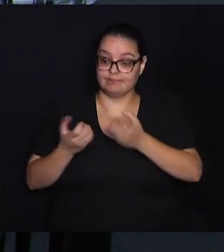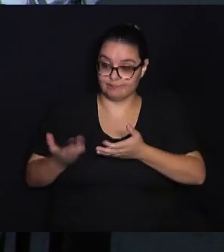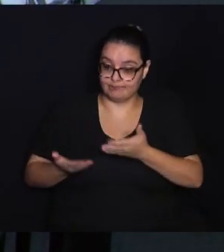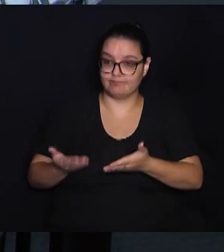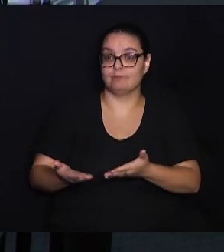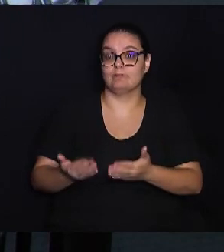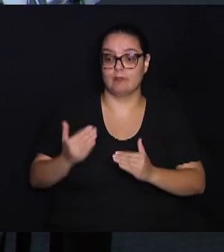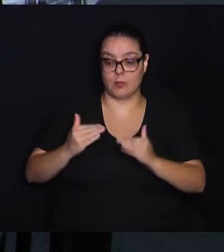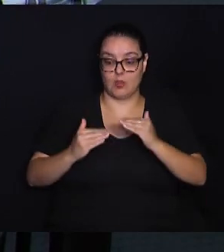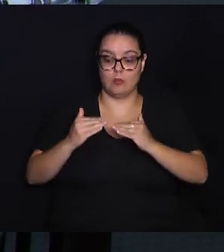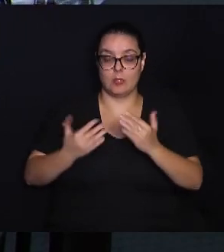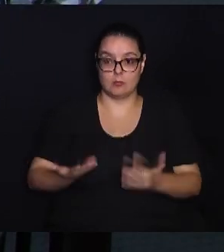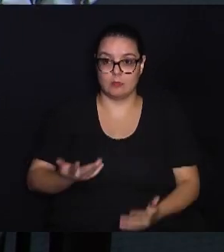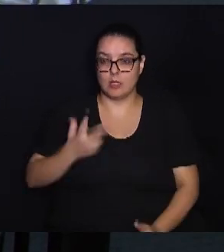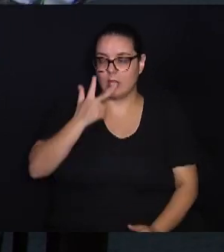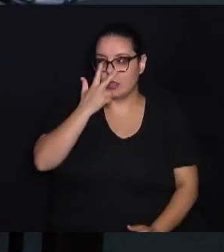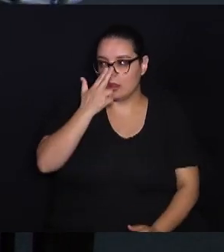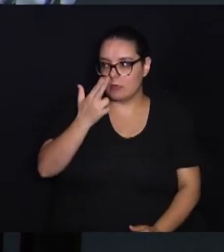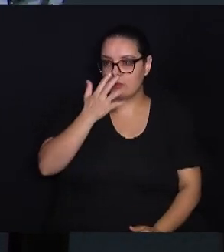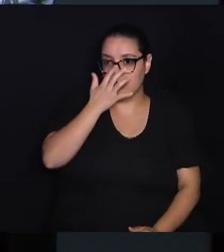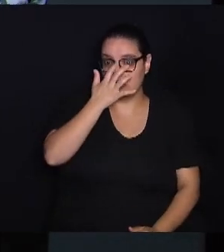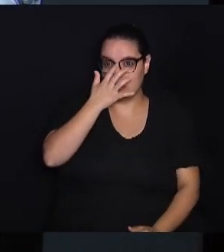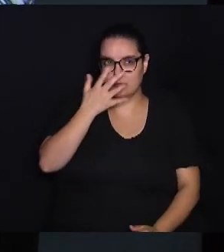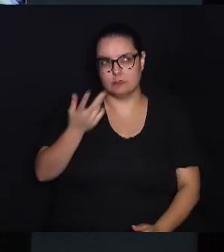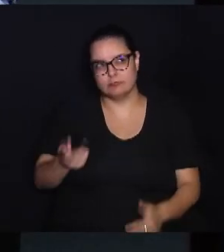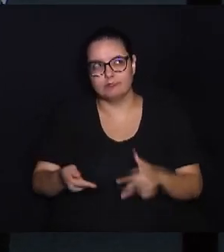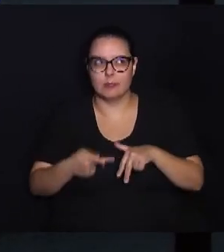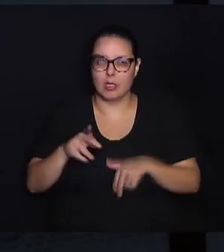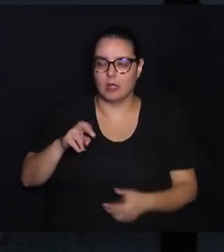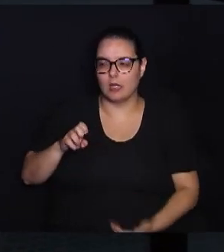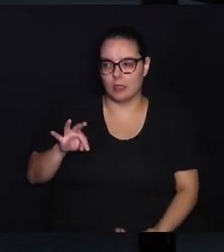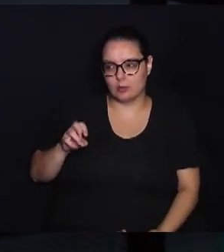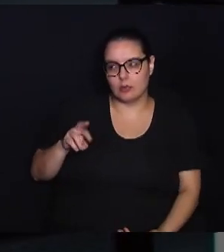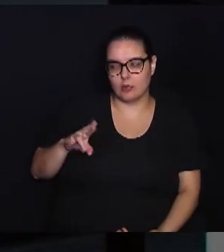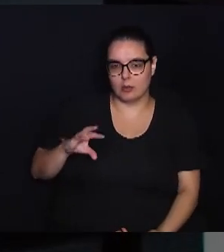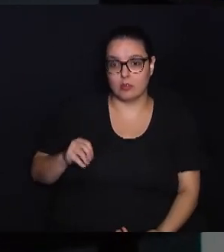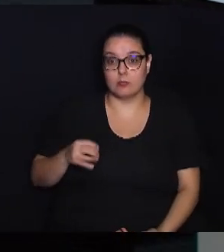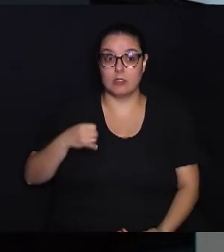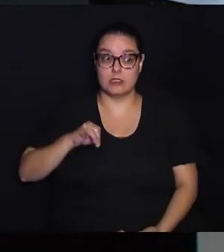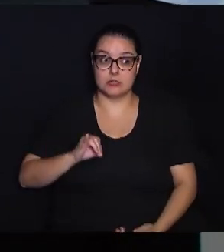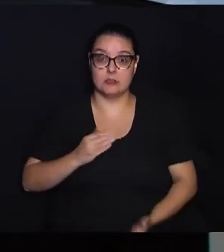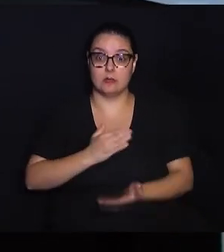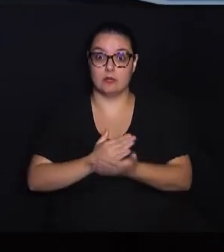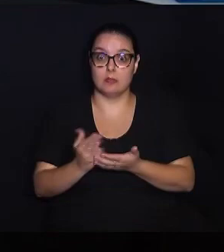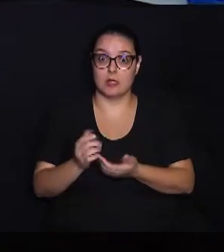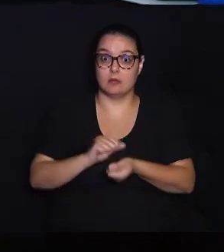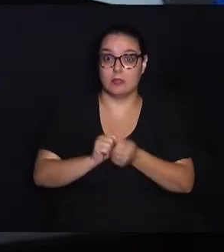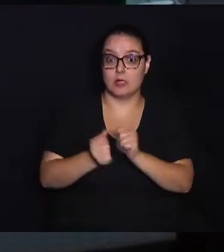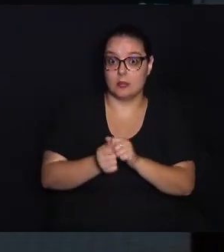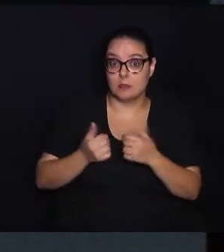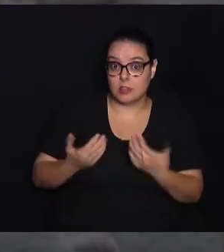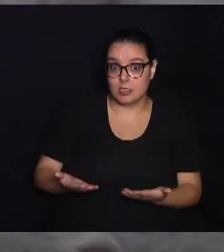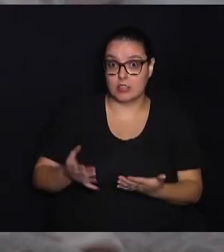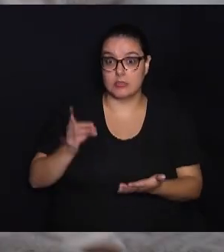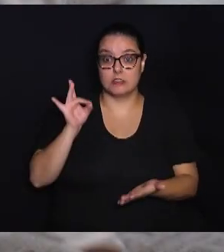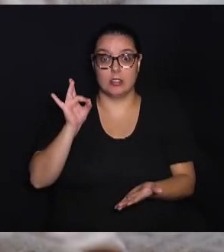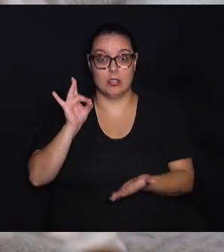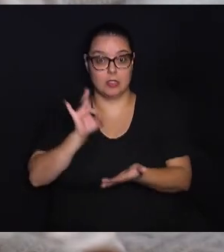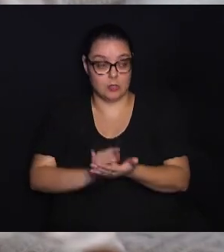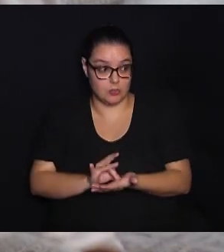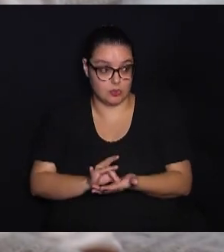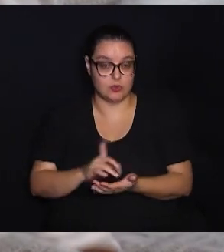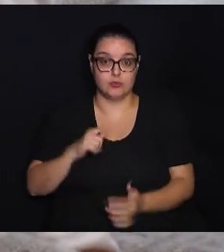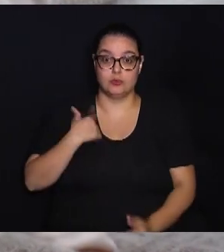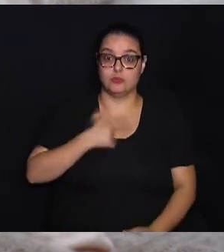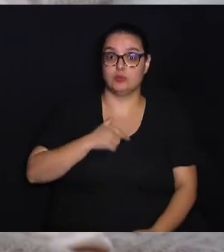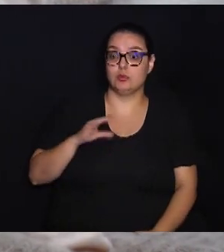você manter, né, um equilíbrio. Parece que é um discurso retórico, mas se a gente começa a ajustar, né, essa